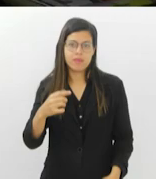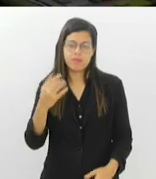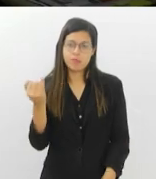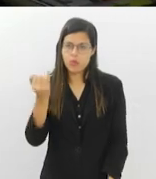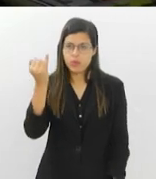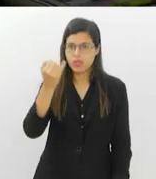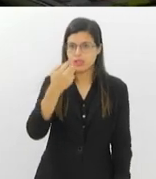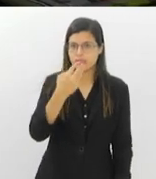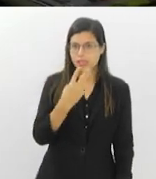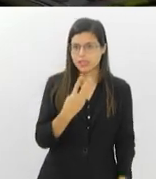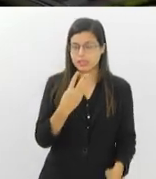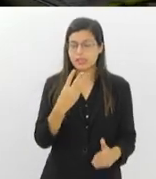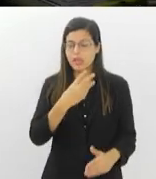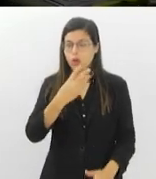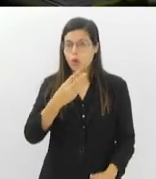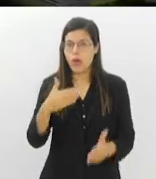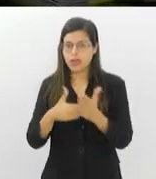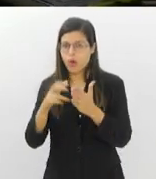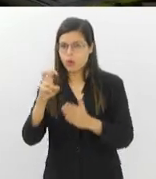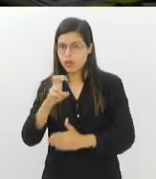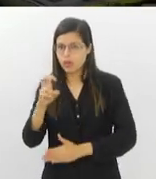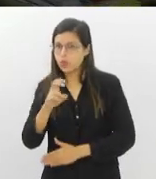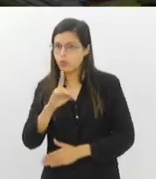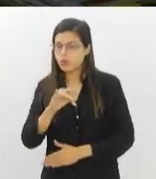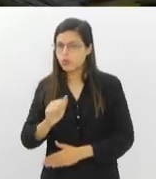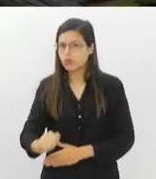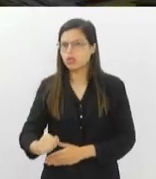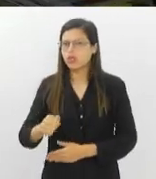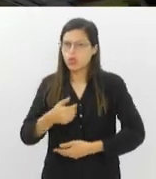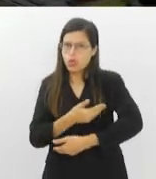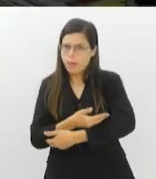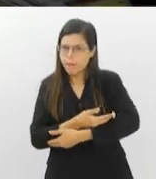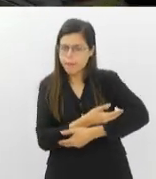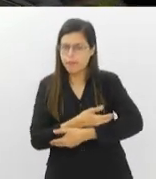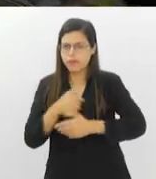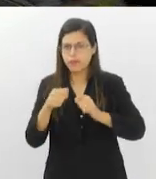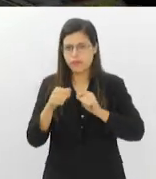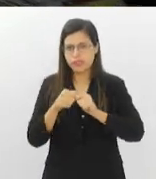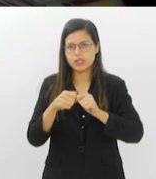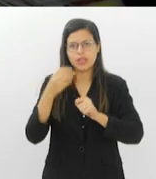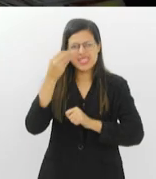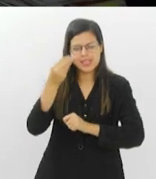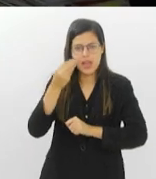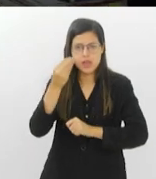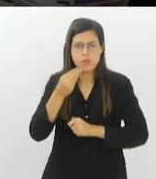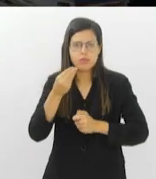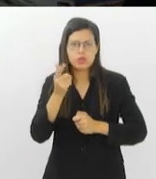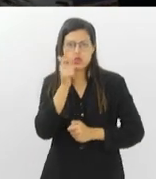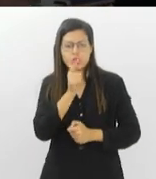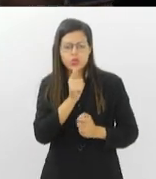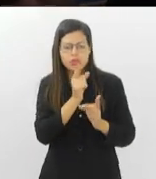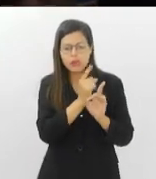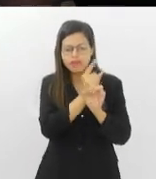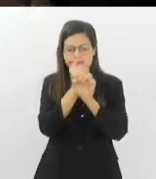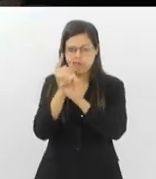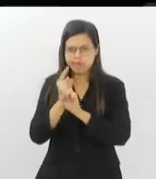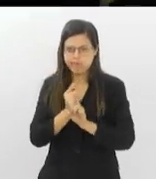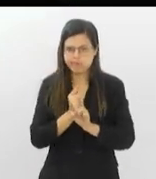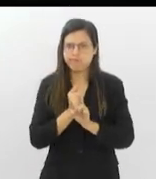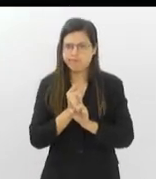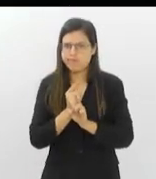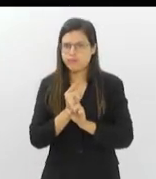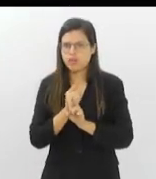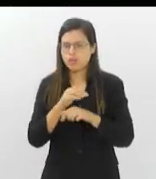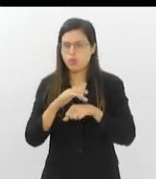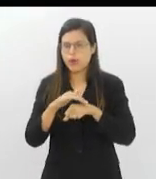útil da vida do bebê, ser realizado esse teste para a gente poder rastrear e detectar essas doenças. Agora, quais problemas que